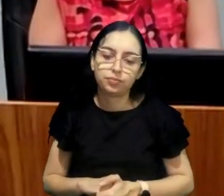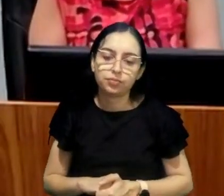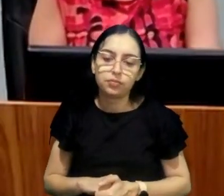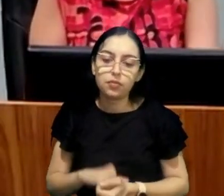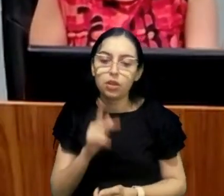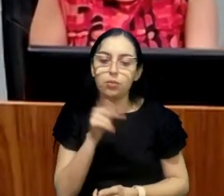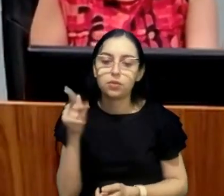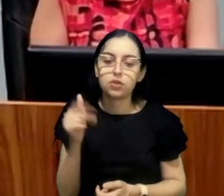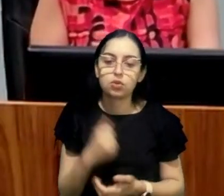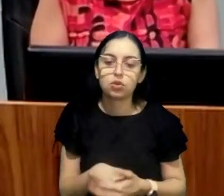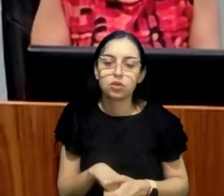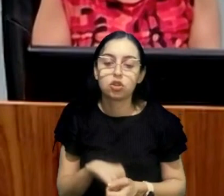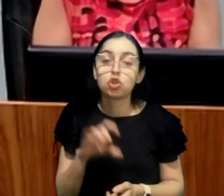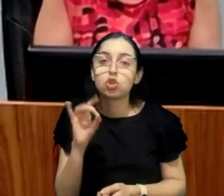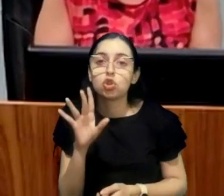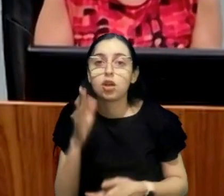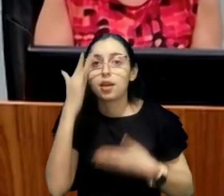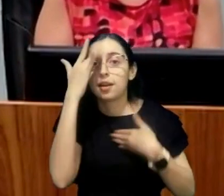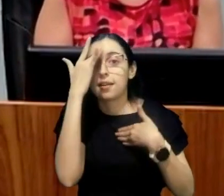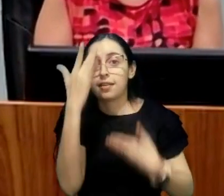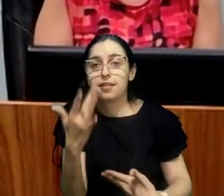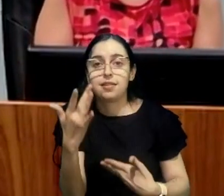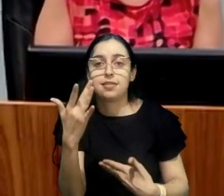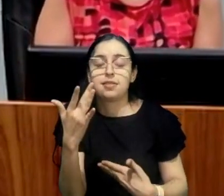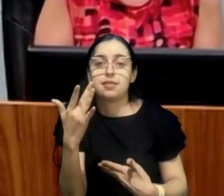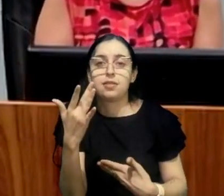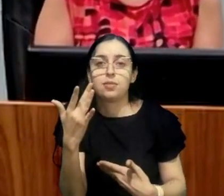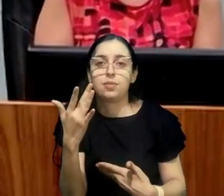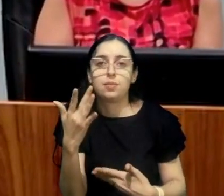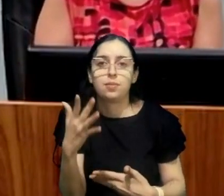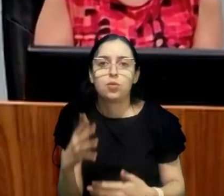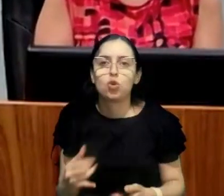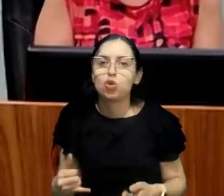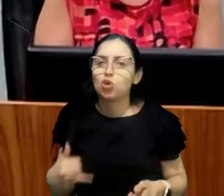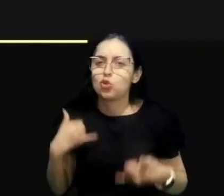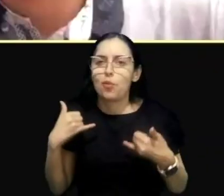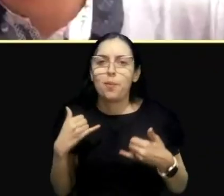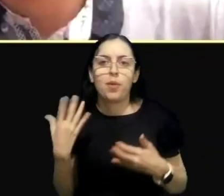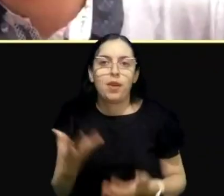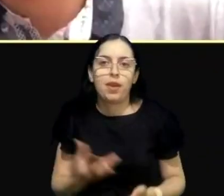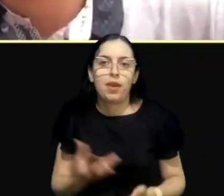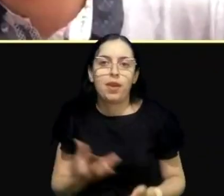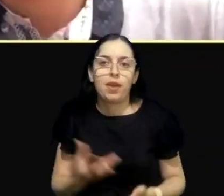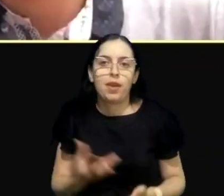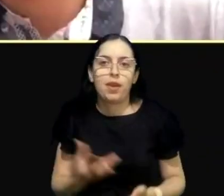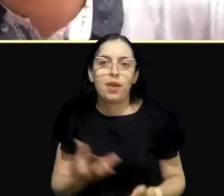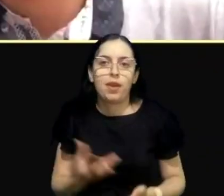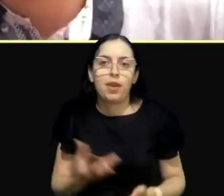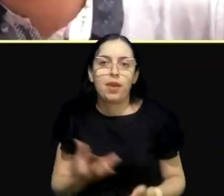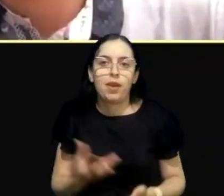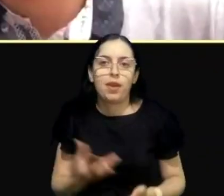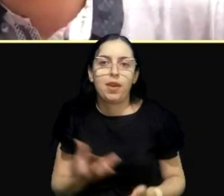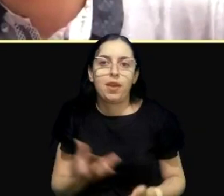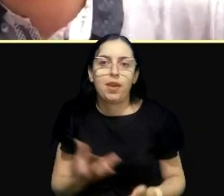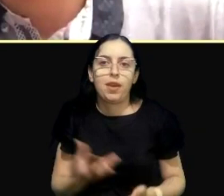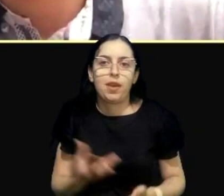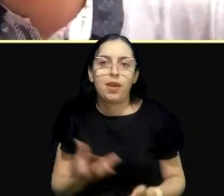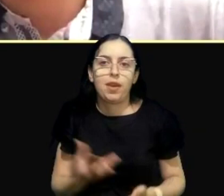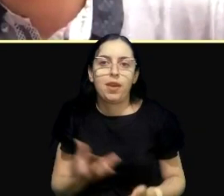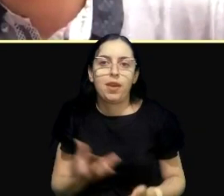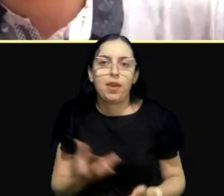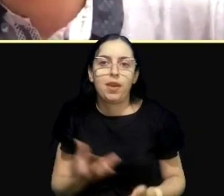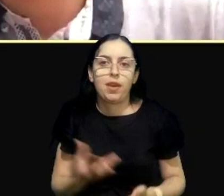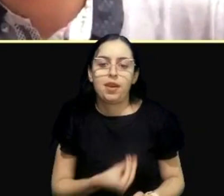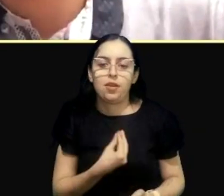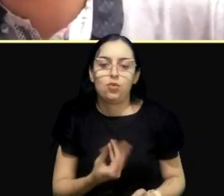Professor Davi. Também só agradecer pela ótima oportunidade. A imagem de Davi reaparece na lateral